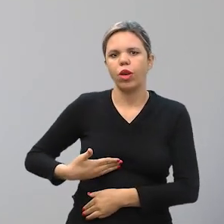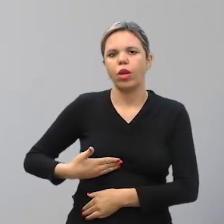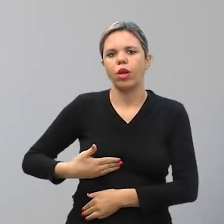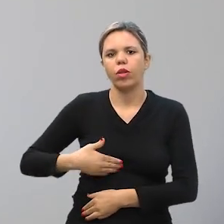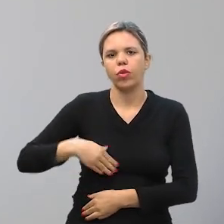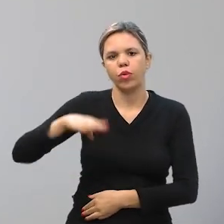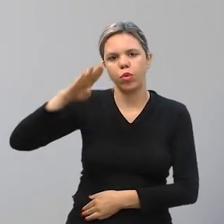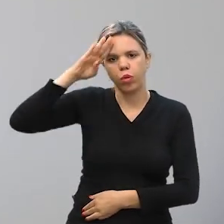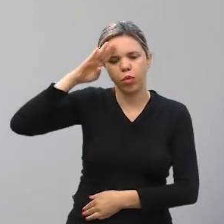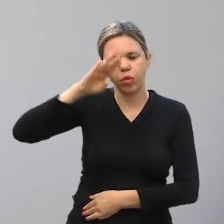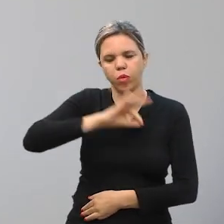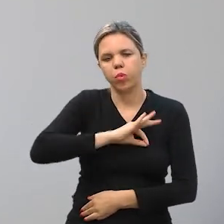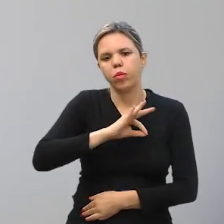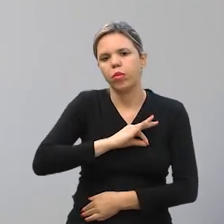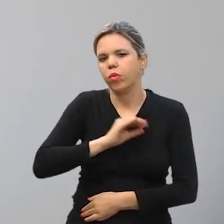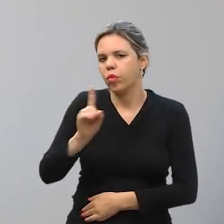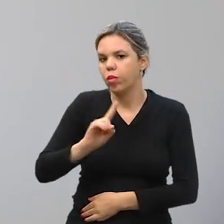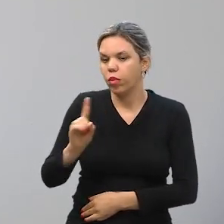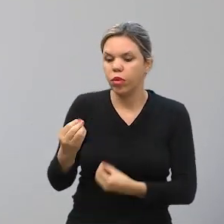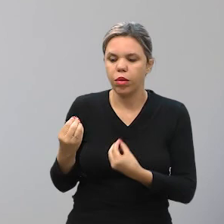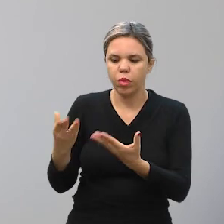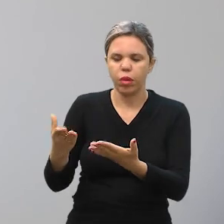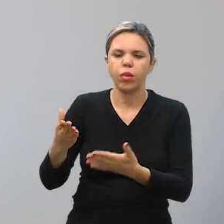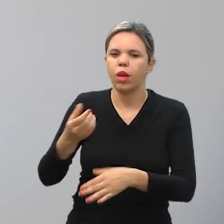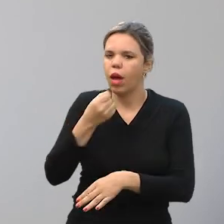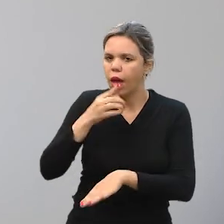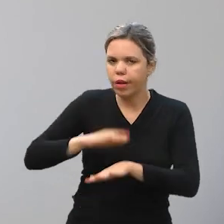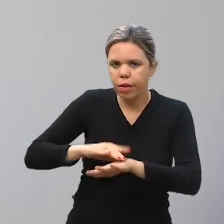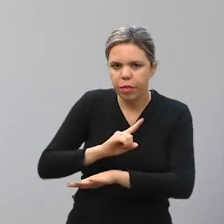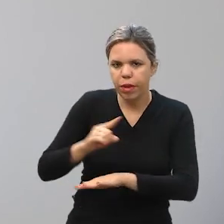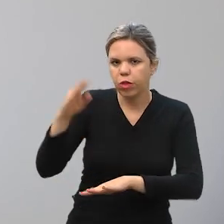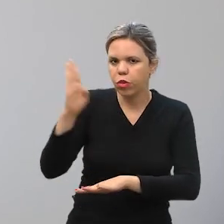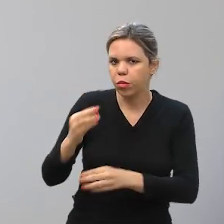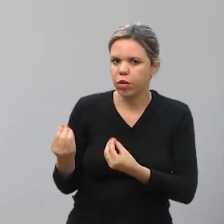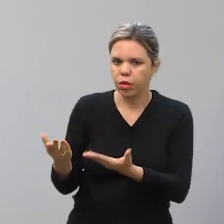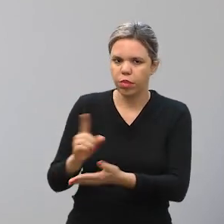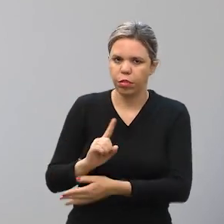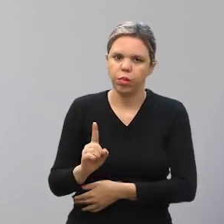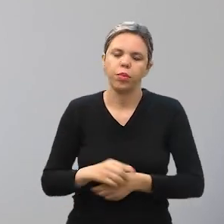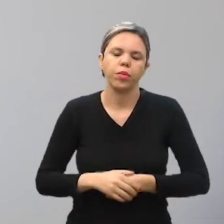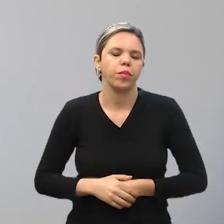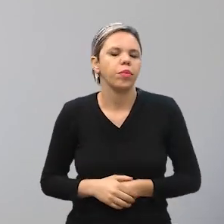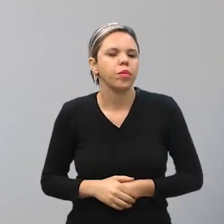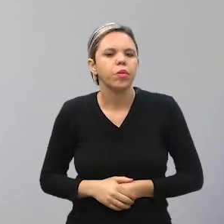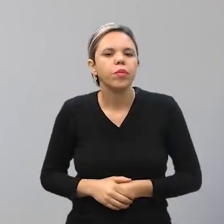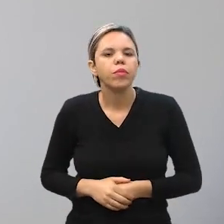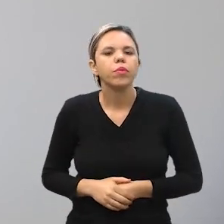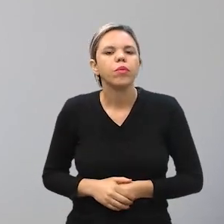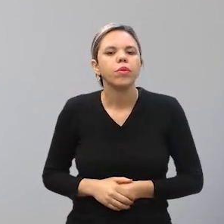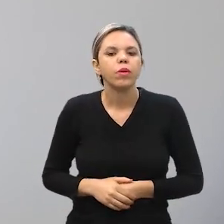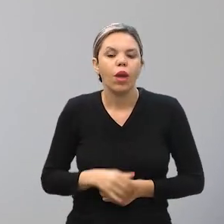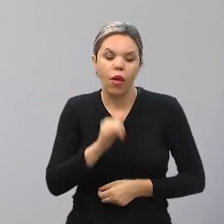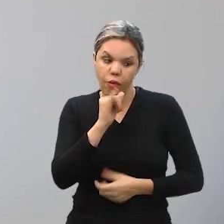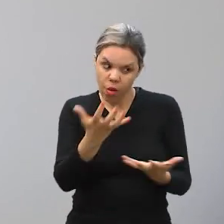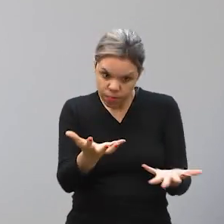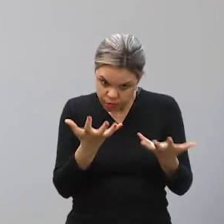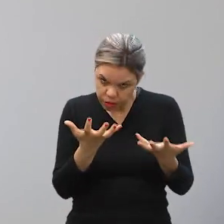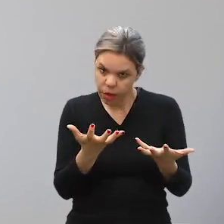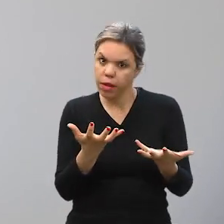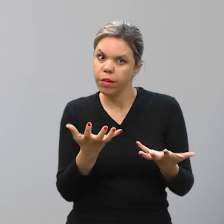falou, não vamos pôr asparaginase no Brasil. Eu falei, mas eu